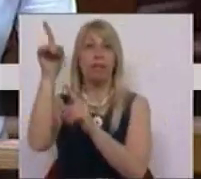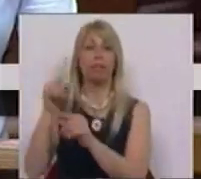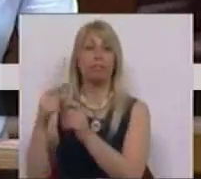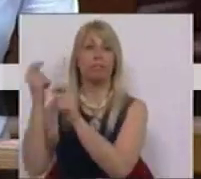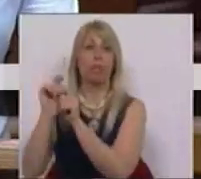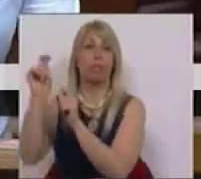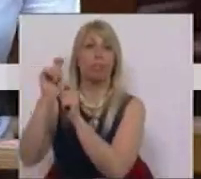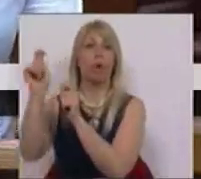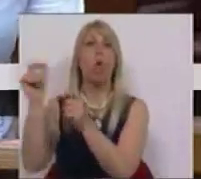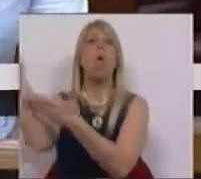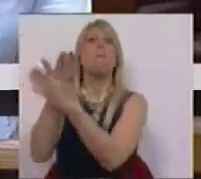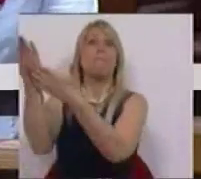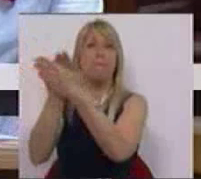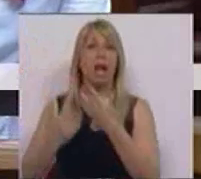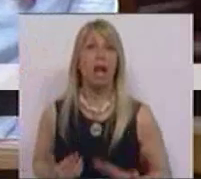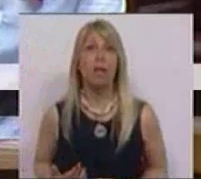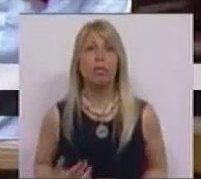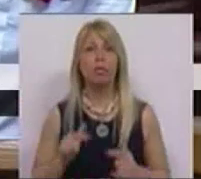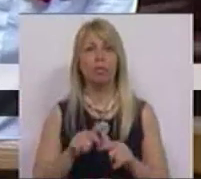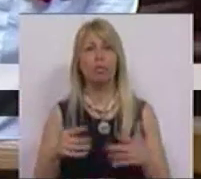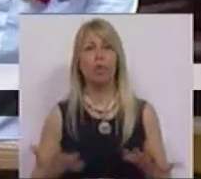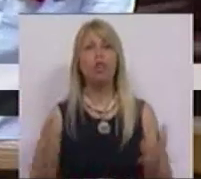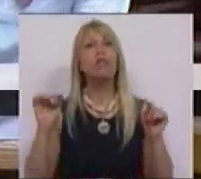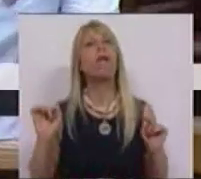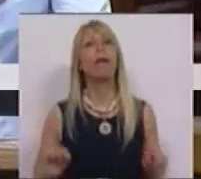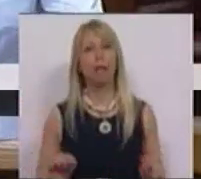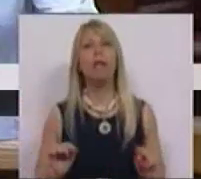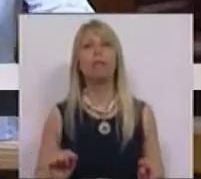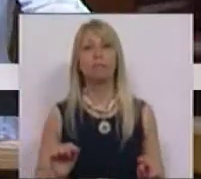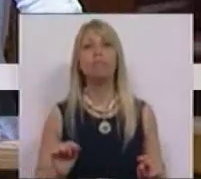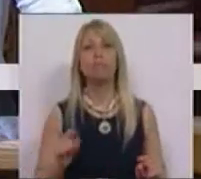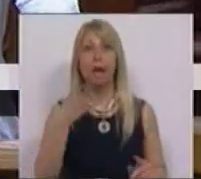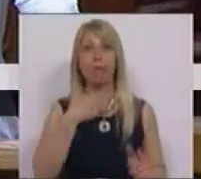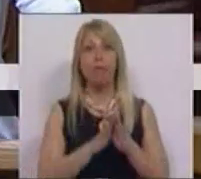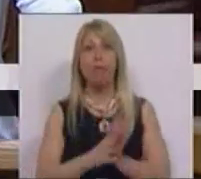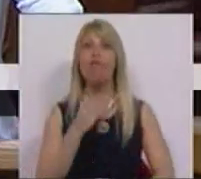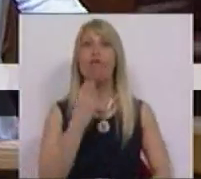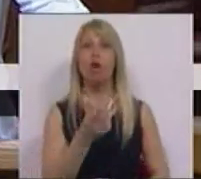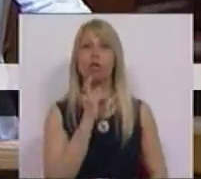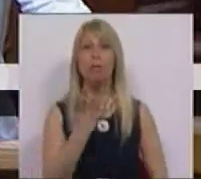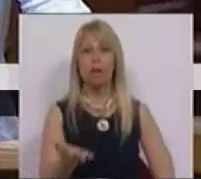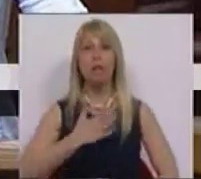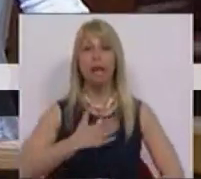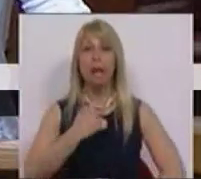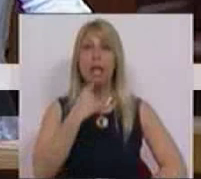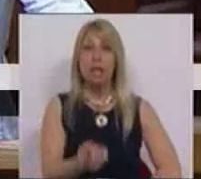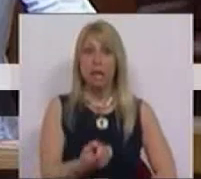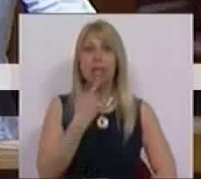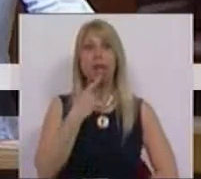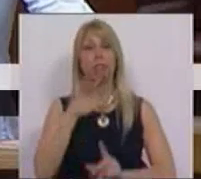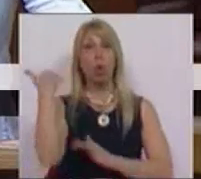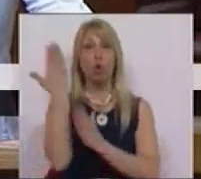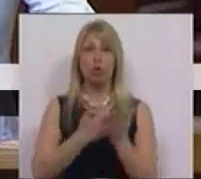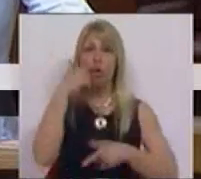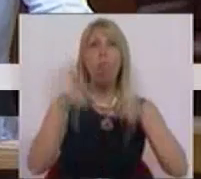mercados? Hoje, aqui, usamos a voz que Abril nos deu para dizer que a Constituição do nosso povo, os seus